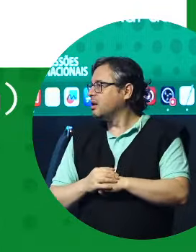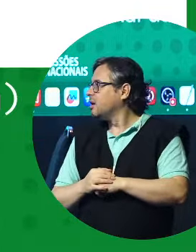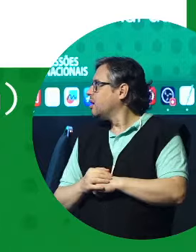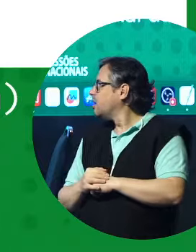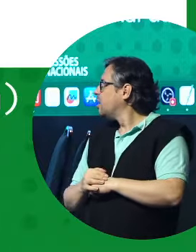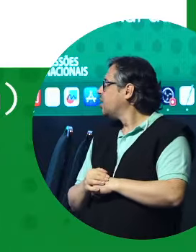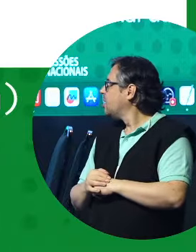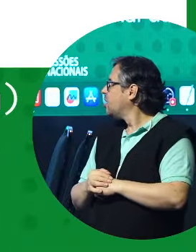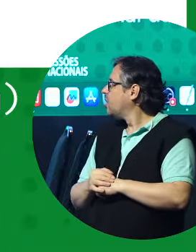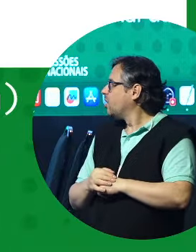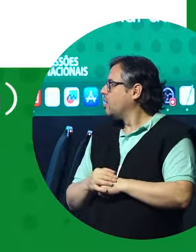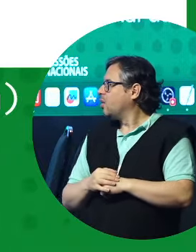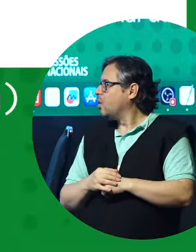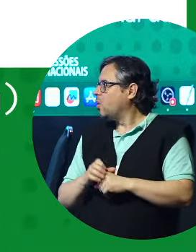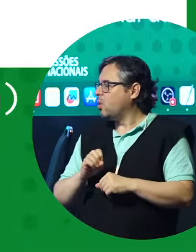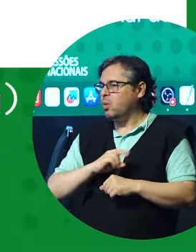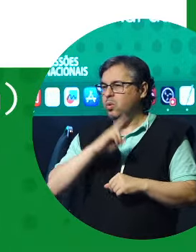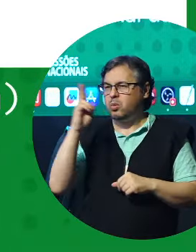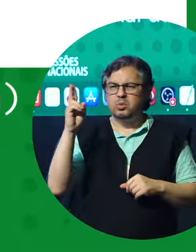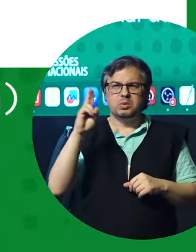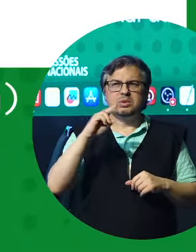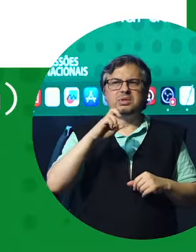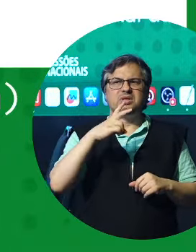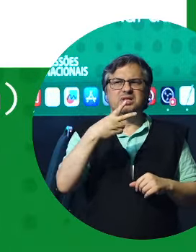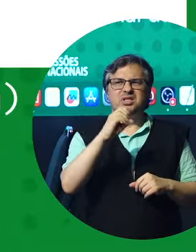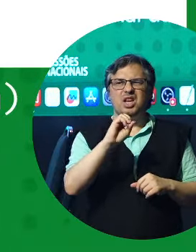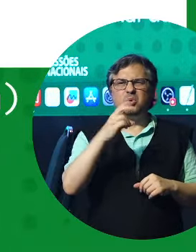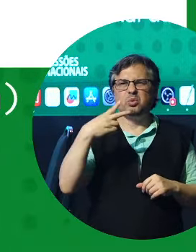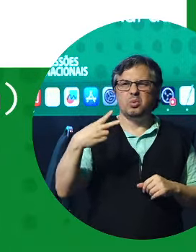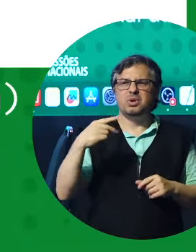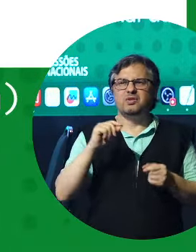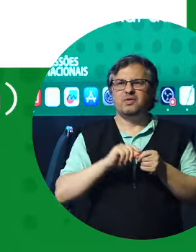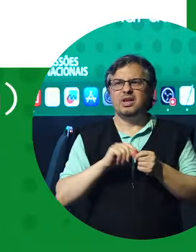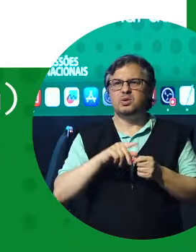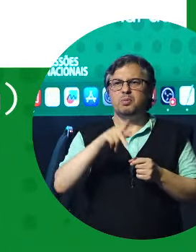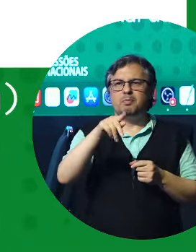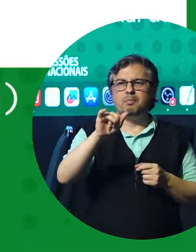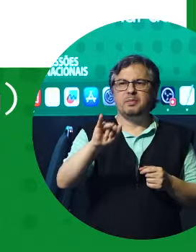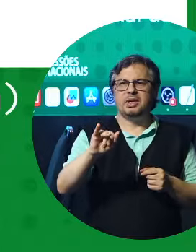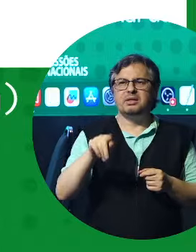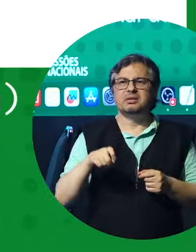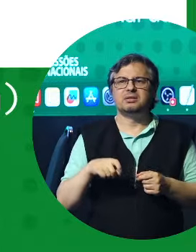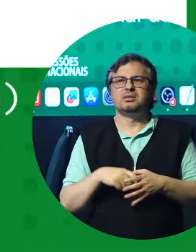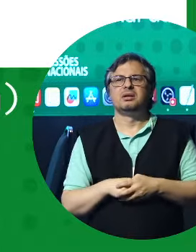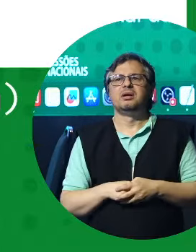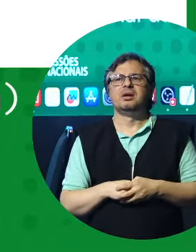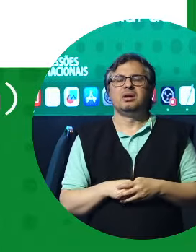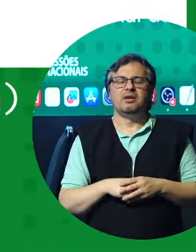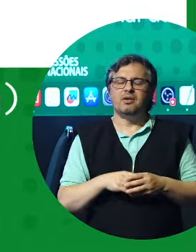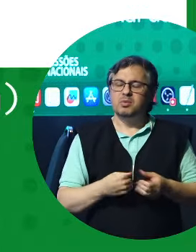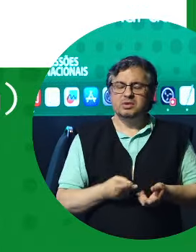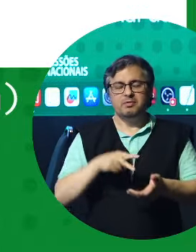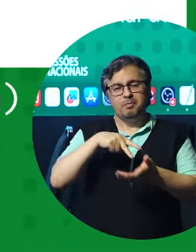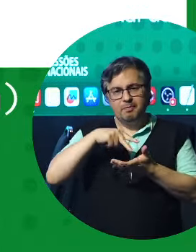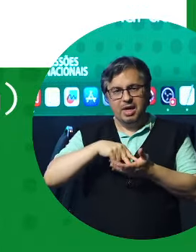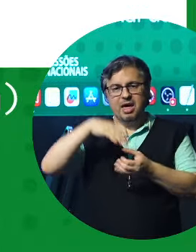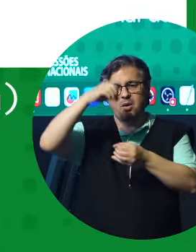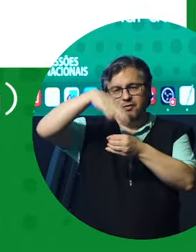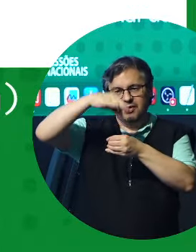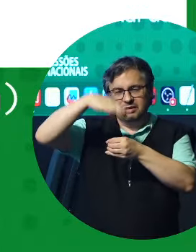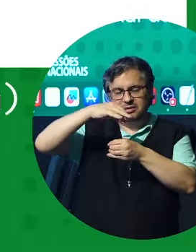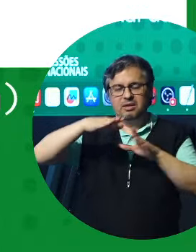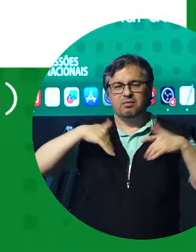02. Você faz o Pix para a gente comprar o veículo para a Vila Minha Pátria. Vamos nos colocar de pé, vamos ofertar com alegria e nós vamos cantar